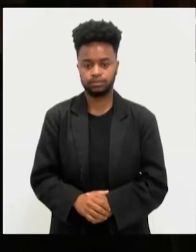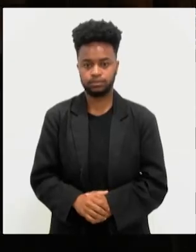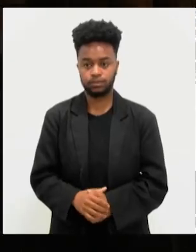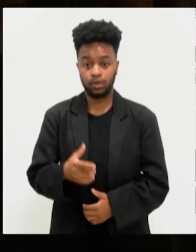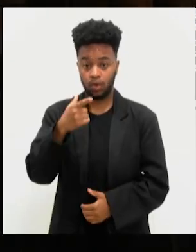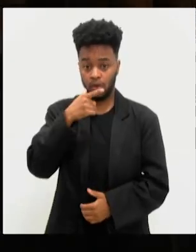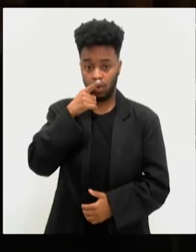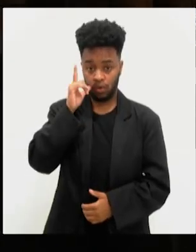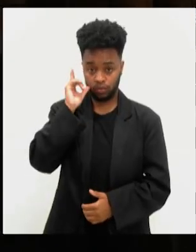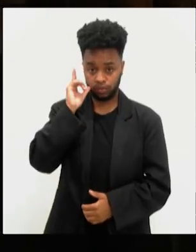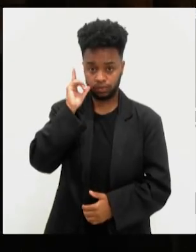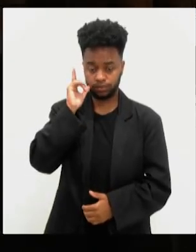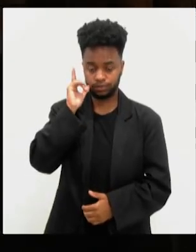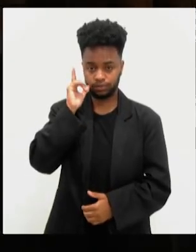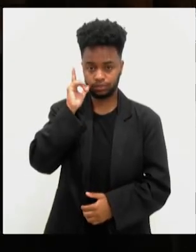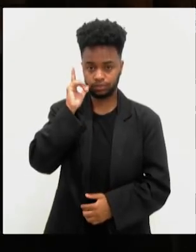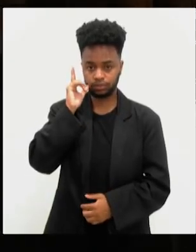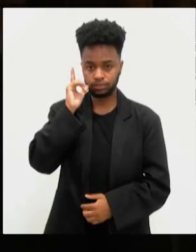Ontem,